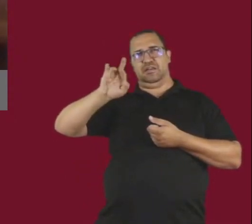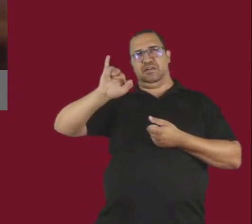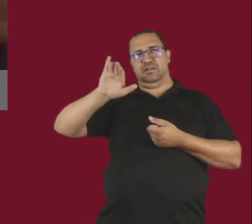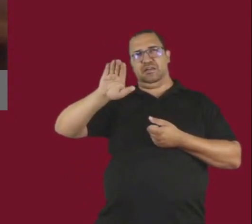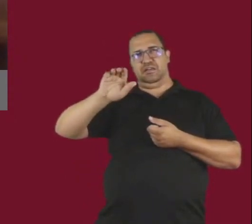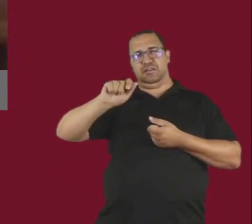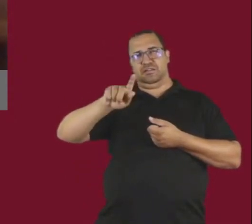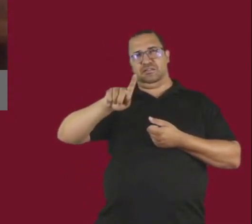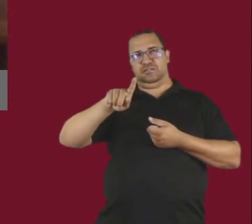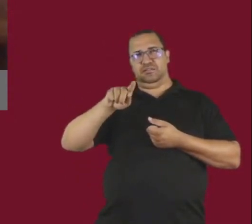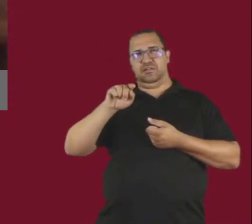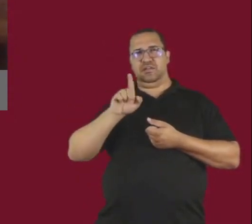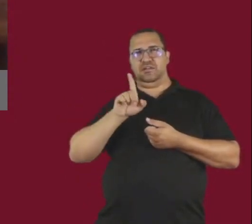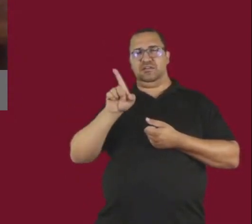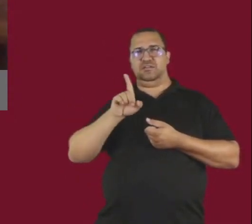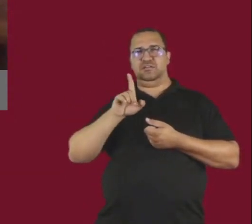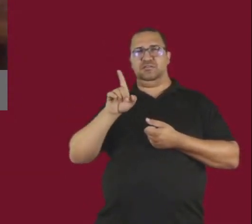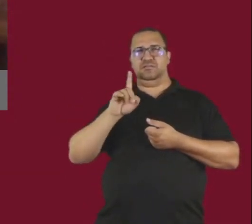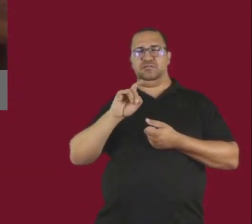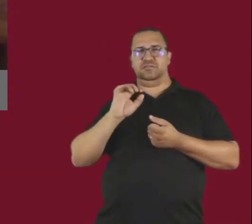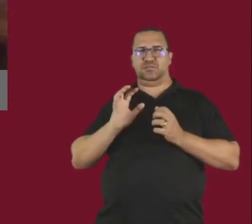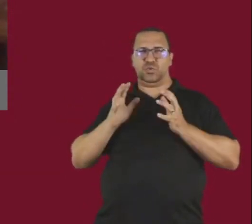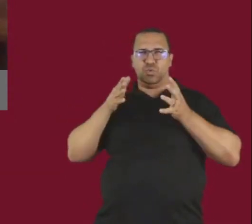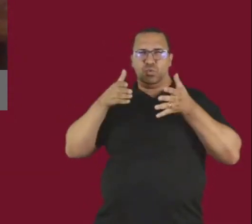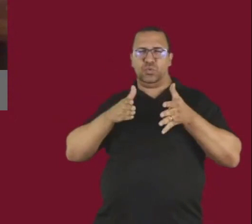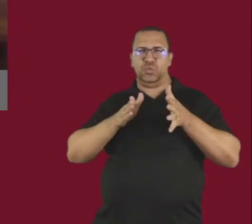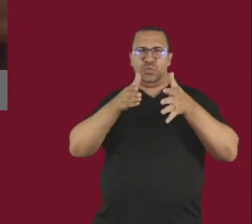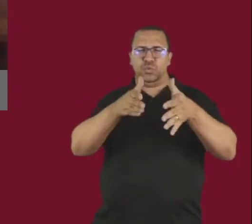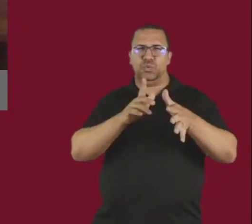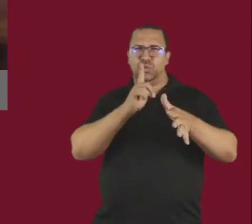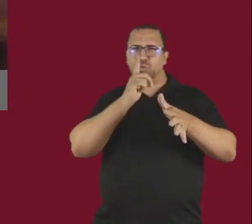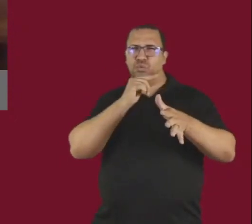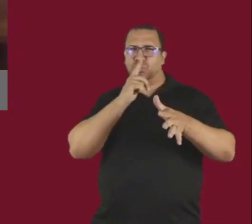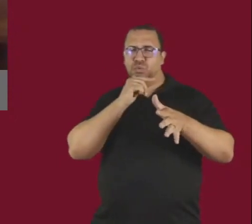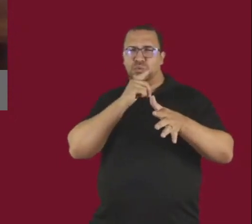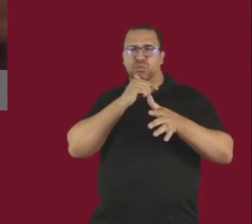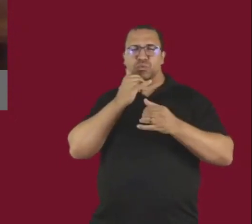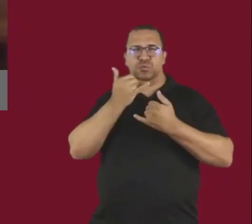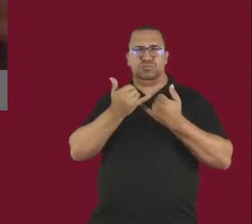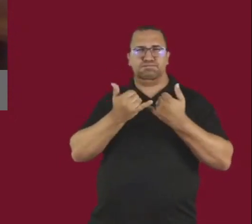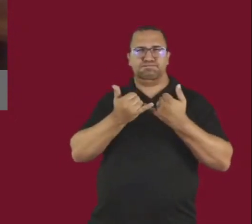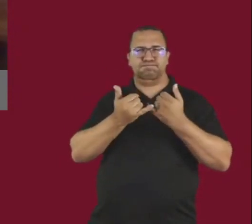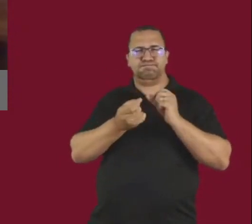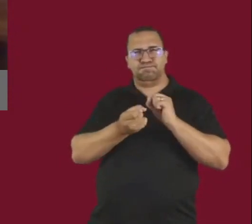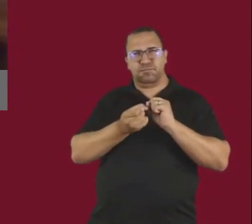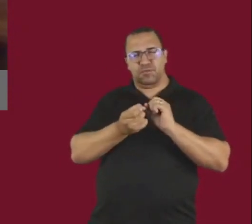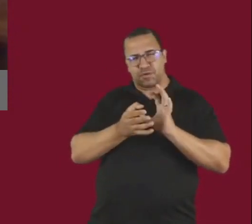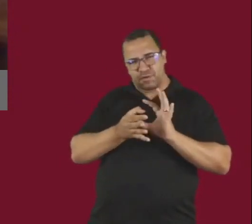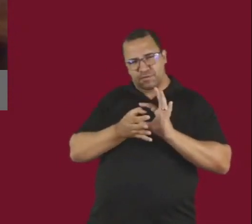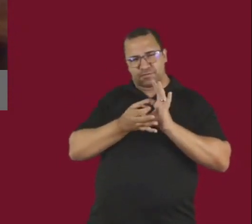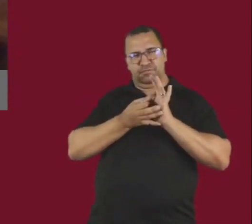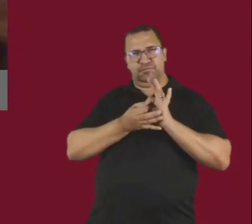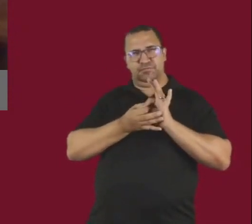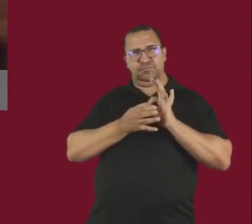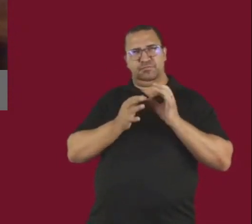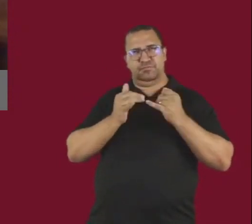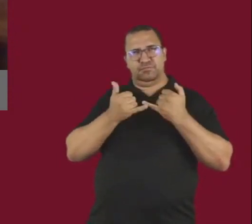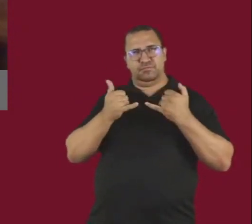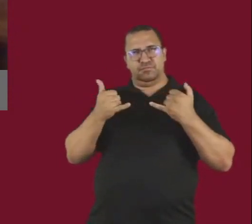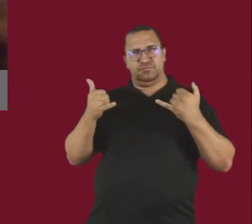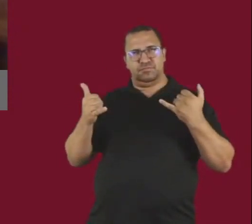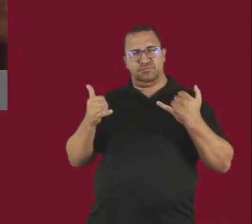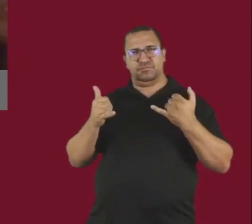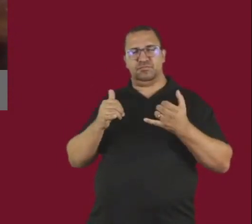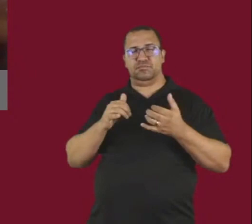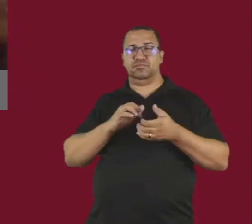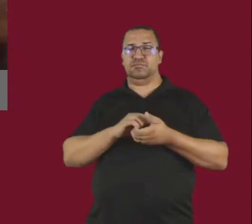momento secando a Volta Grande do Xingu, uma região de 130 quilômetros, uma das mais biodiversas da